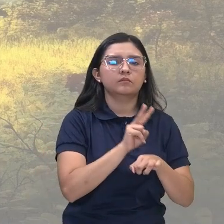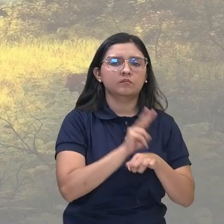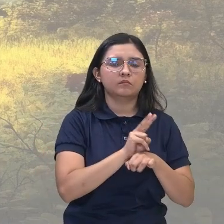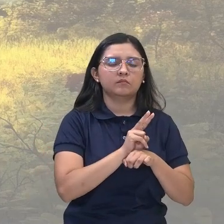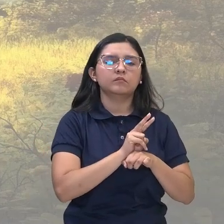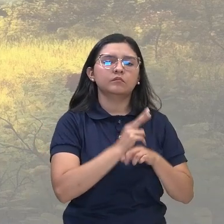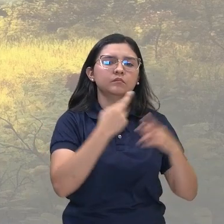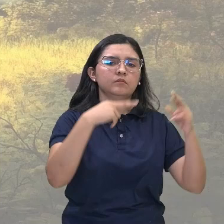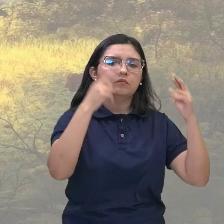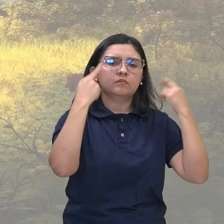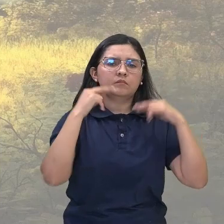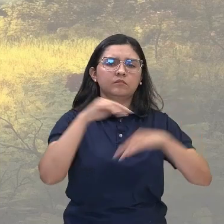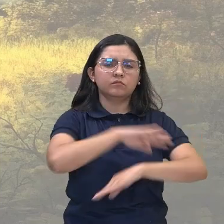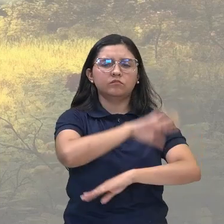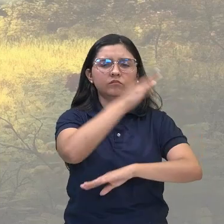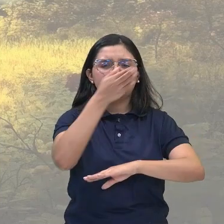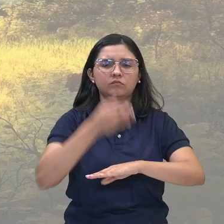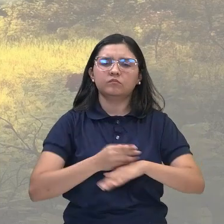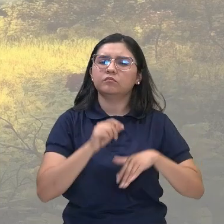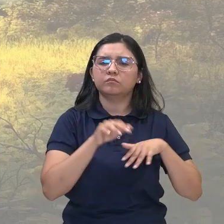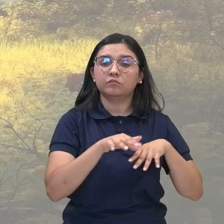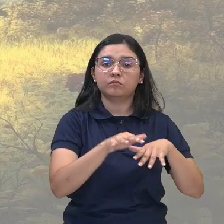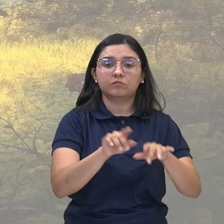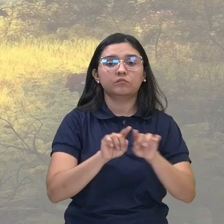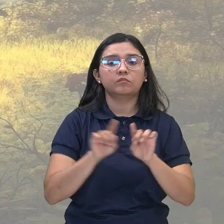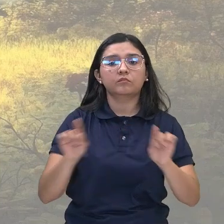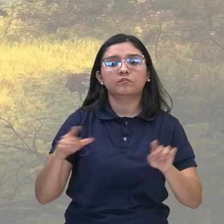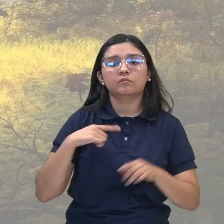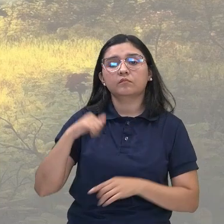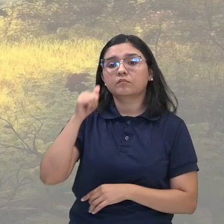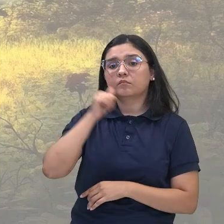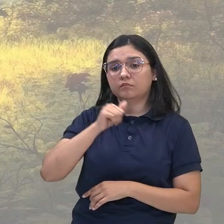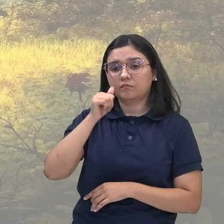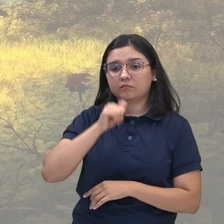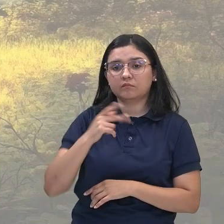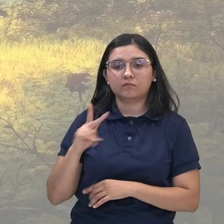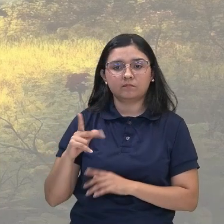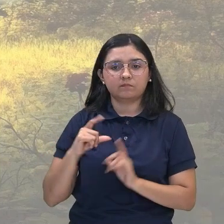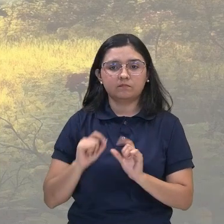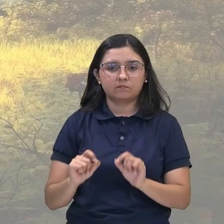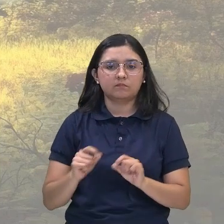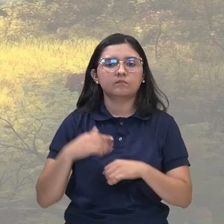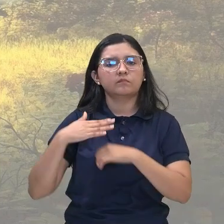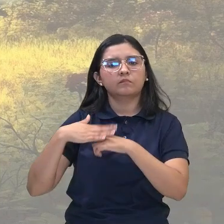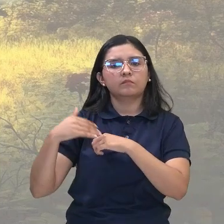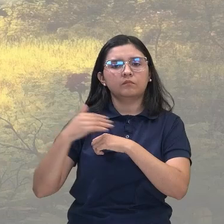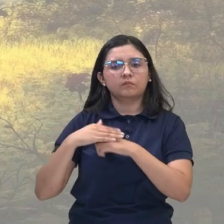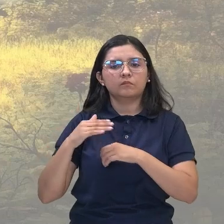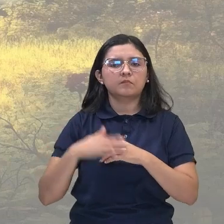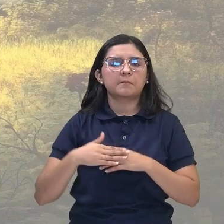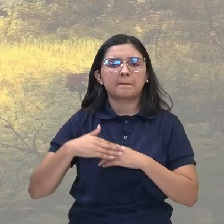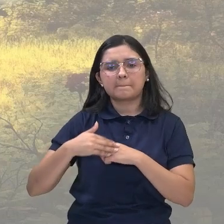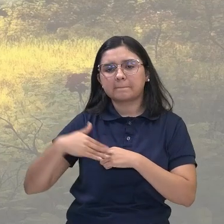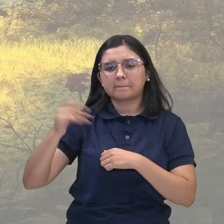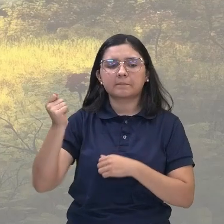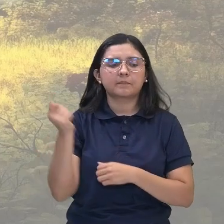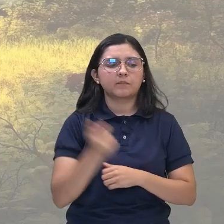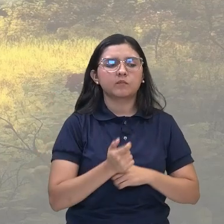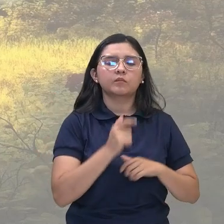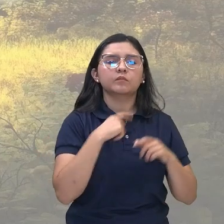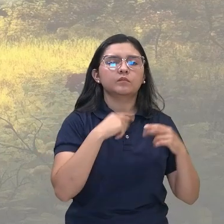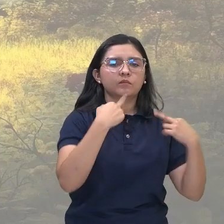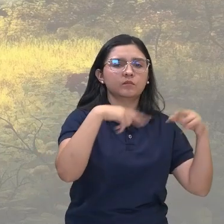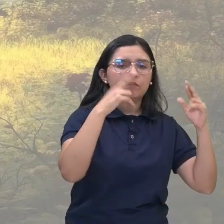cubra monte e prado. Porém, gentil pastora, o teu agrado vale mais que um rebanho e mais que um